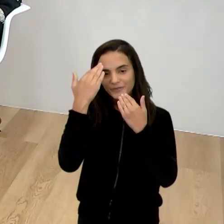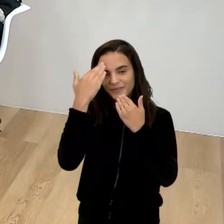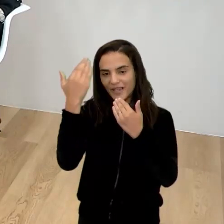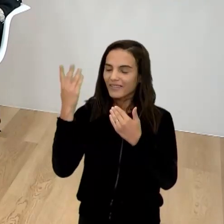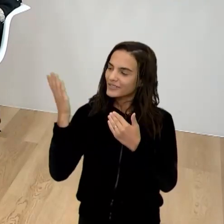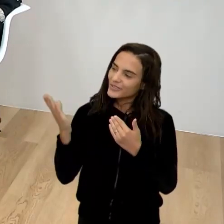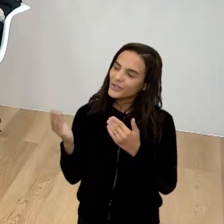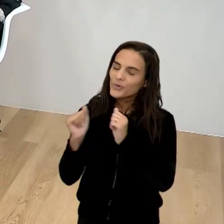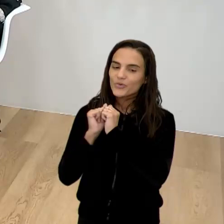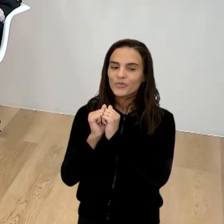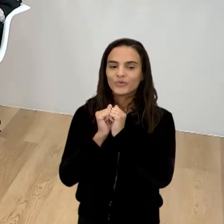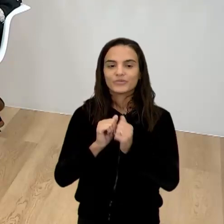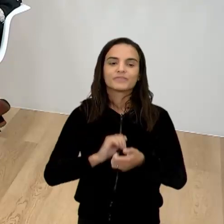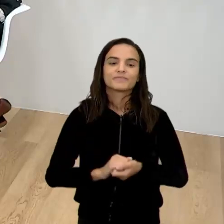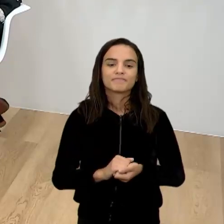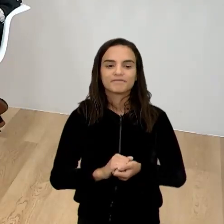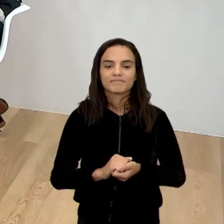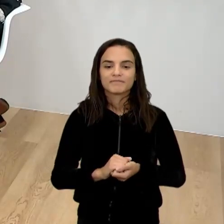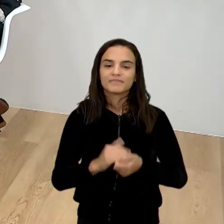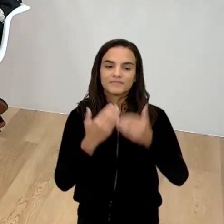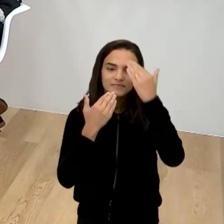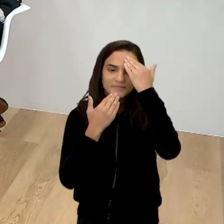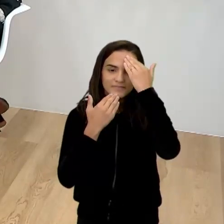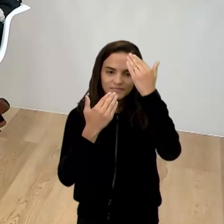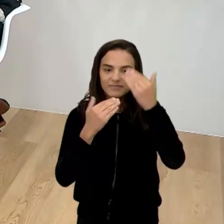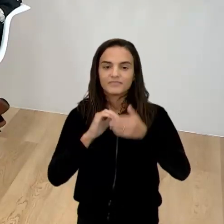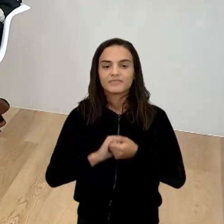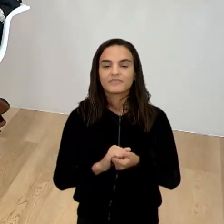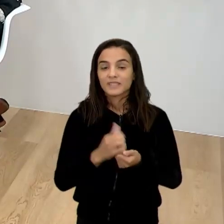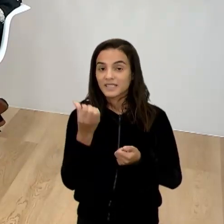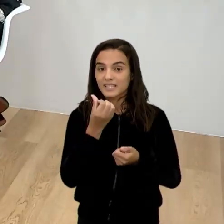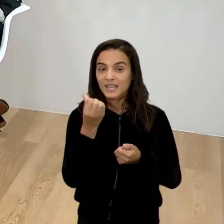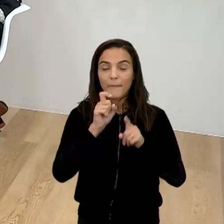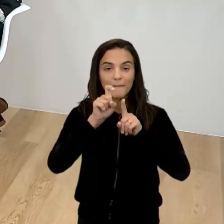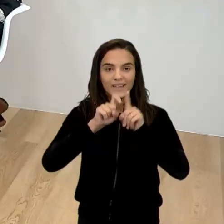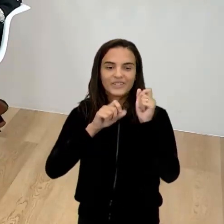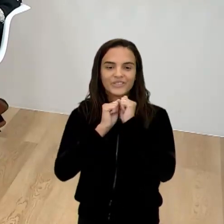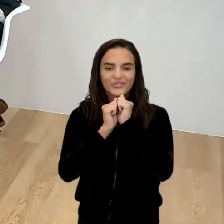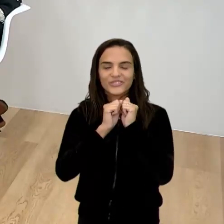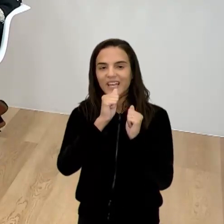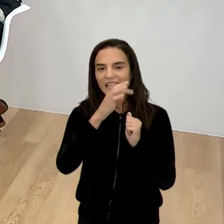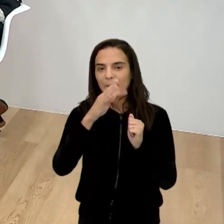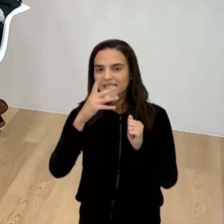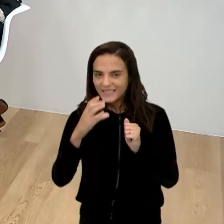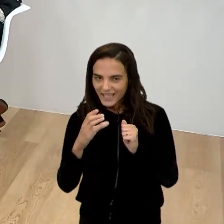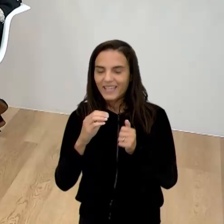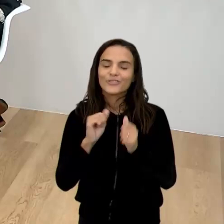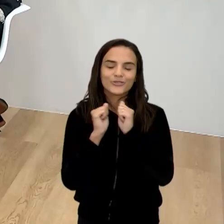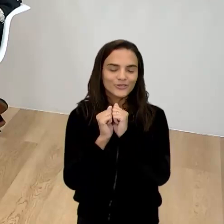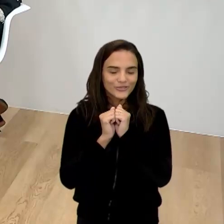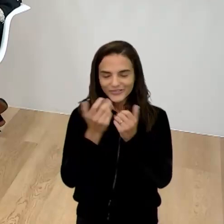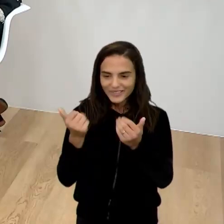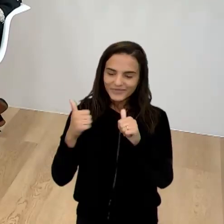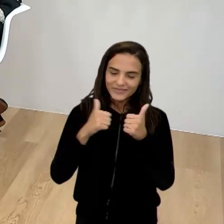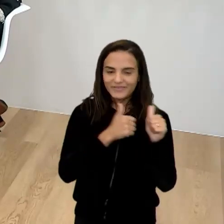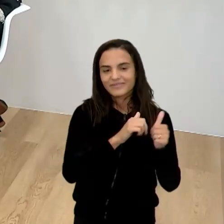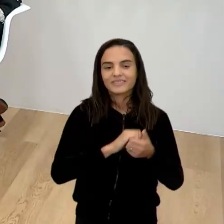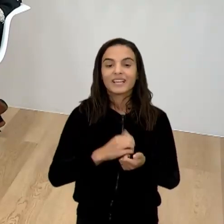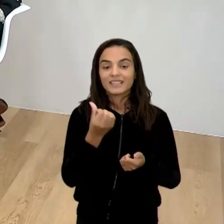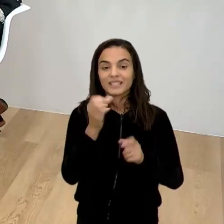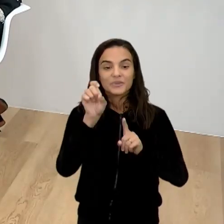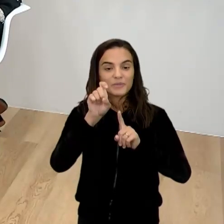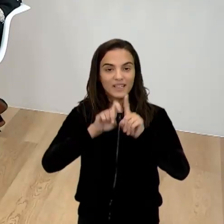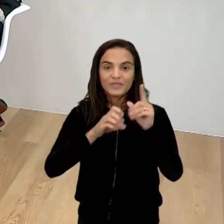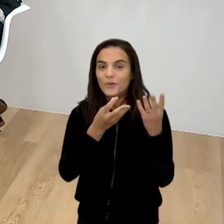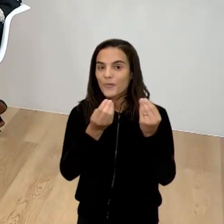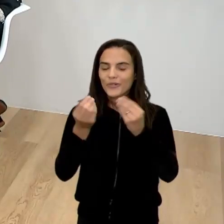Vivian, que esteve aqui na manhã de hoje, agradecer esses 6 meses que nós tivemos aí de ATPC, que vocês nos acompanharam, foram 6 meses de